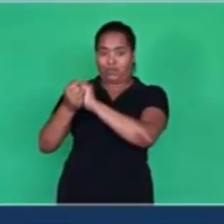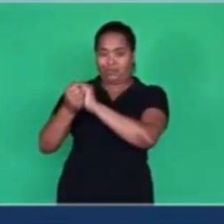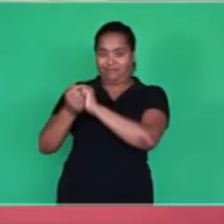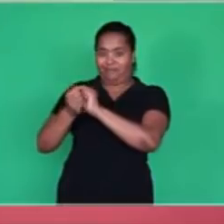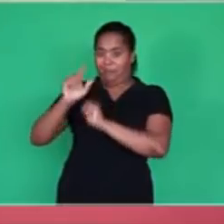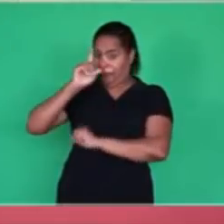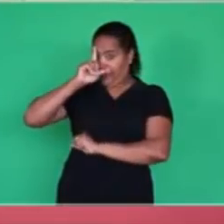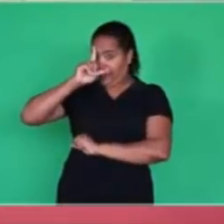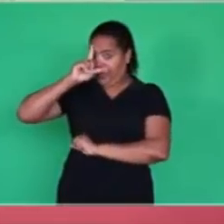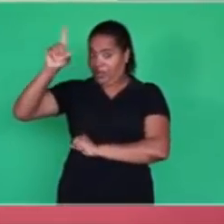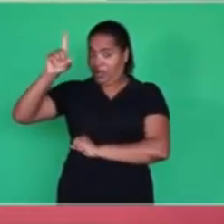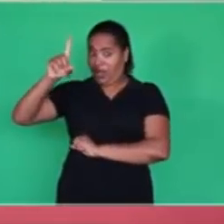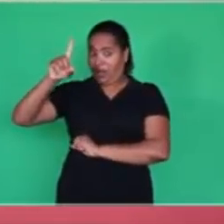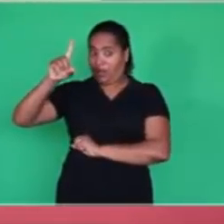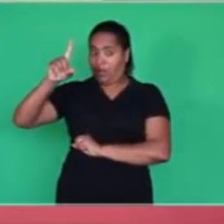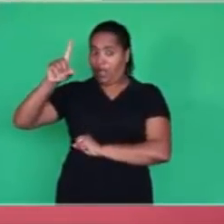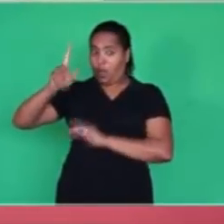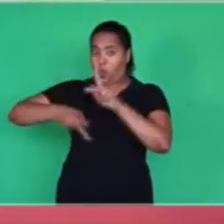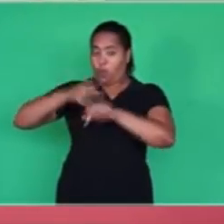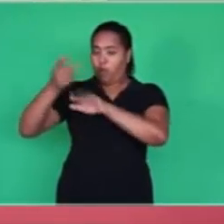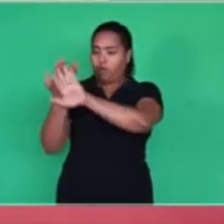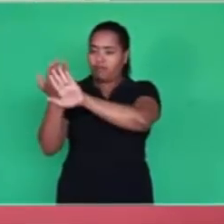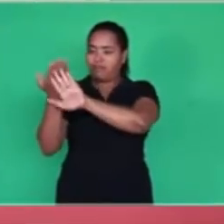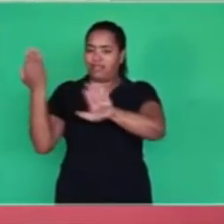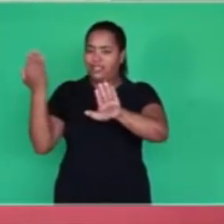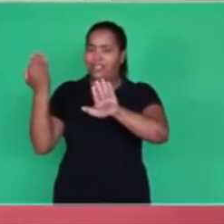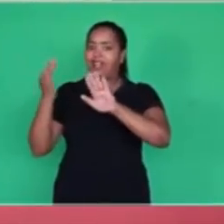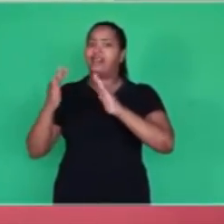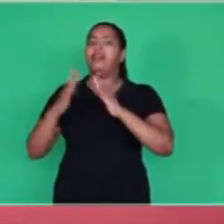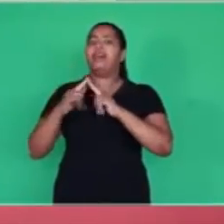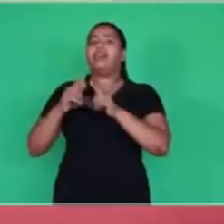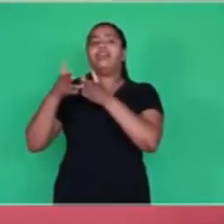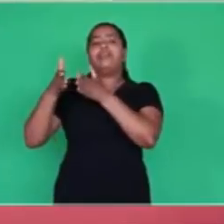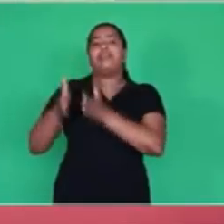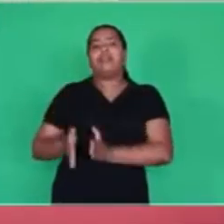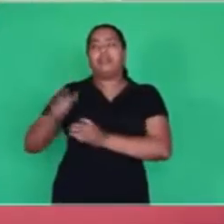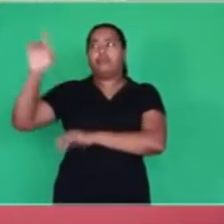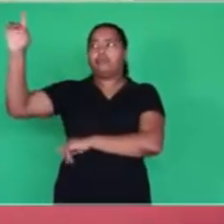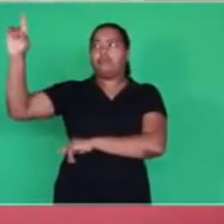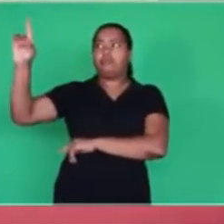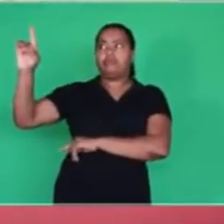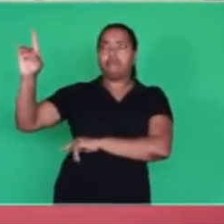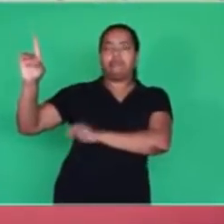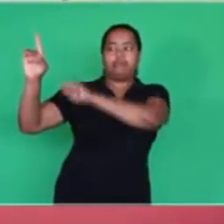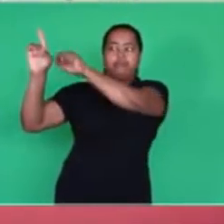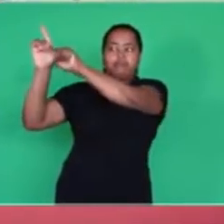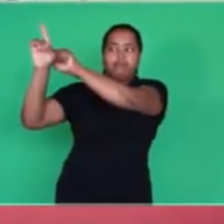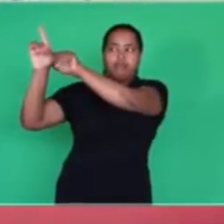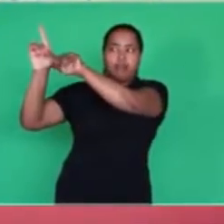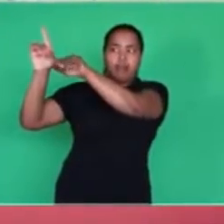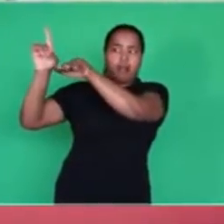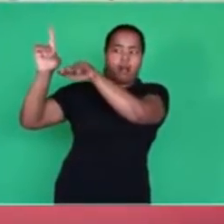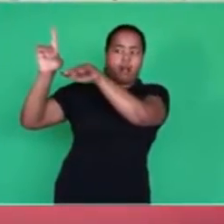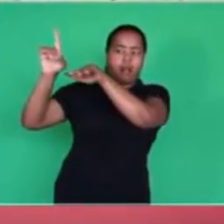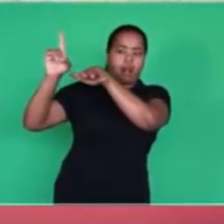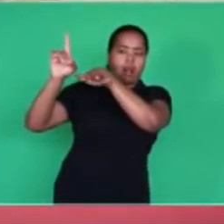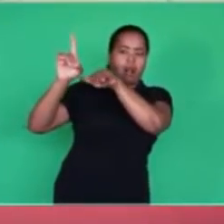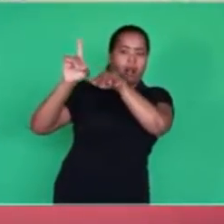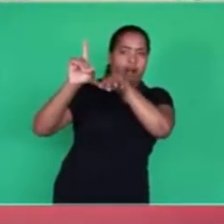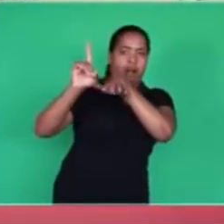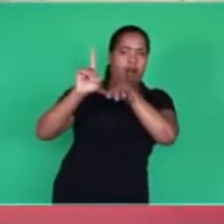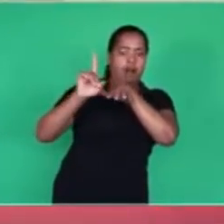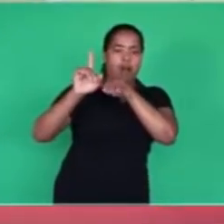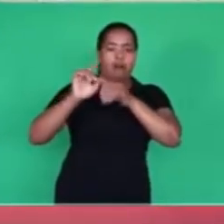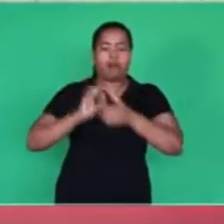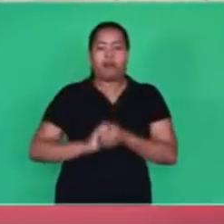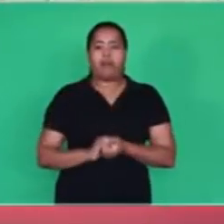com a igreja. Continua. Verso 12. Verso 6. Sim, certo. Agora veja aqui. Ele vai vencer